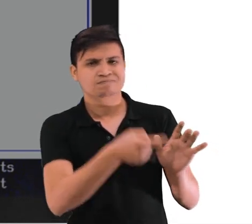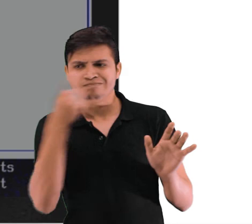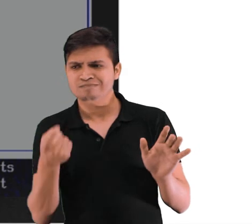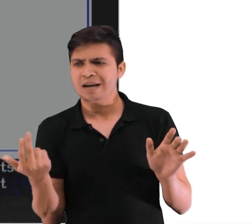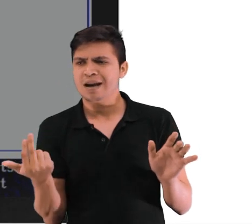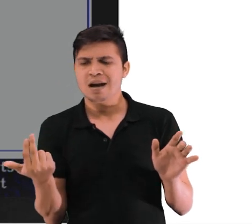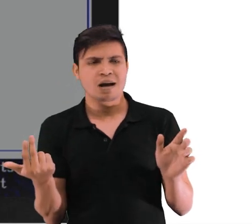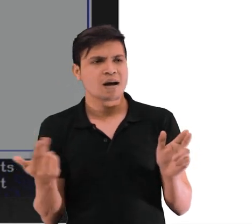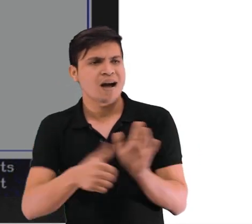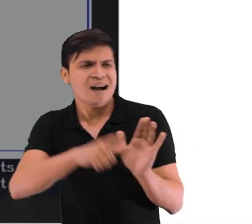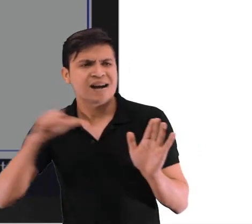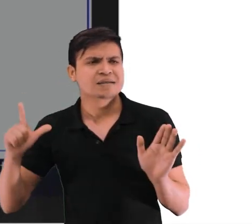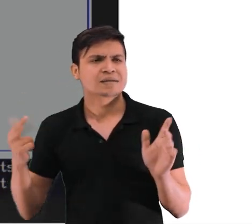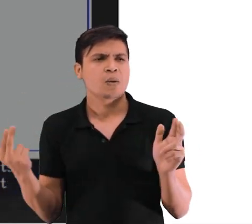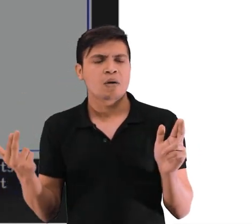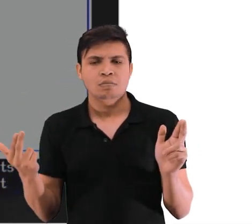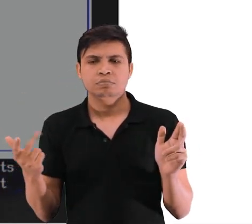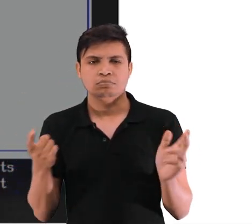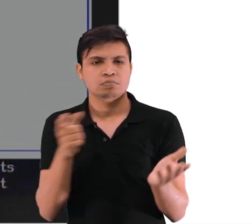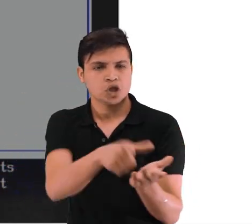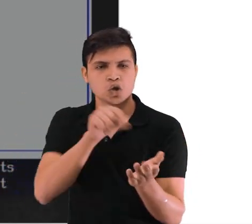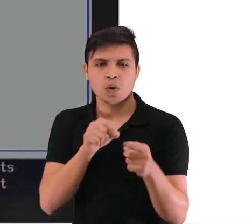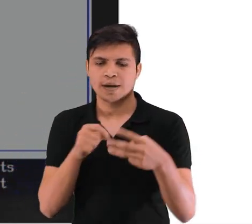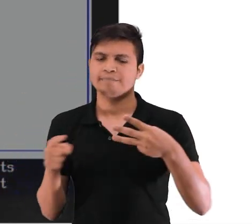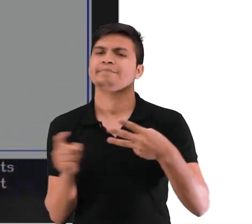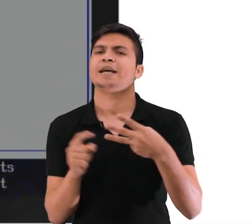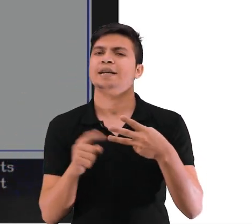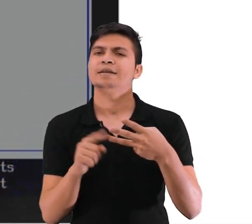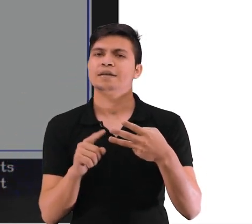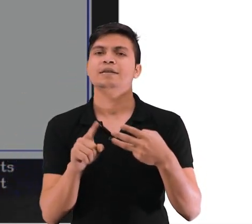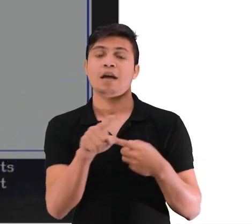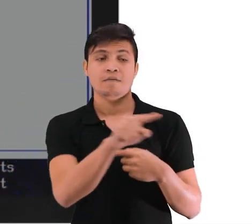de fábrica, eu posso escolher essa opção, sempre apertando Enter e depois Yes,